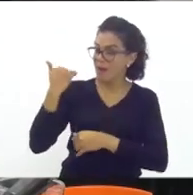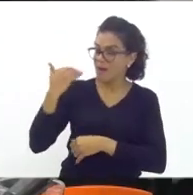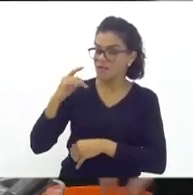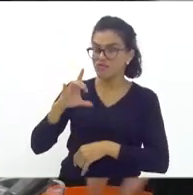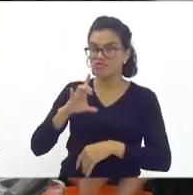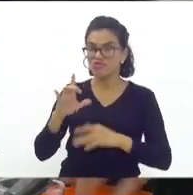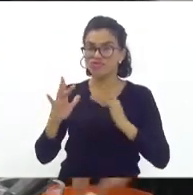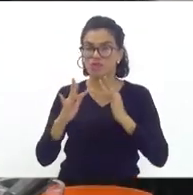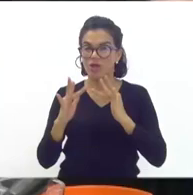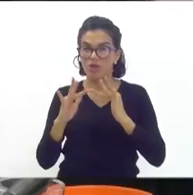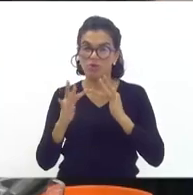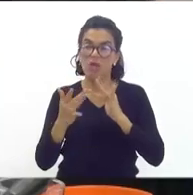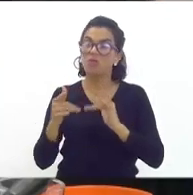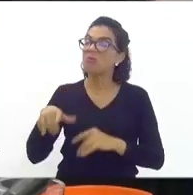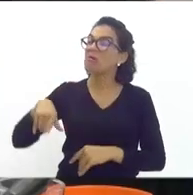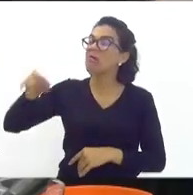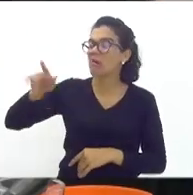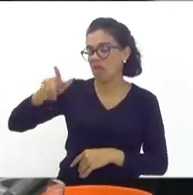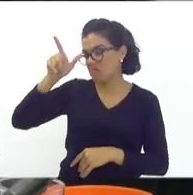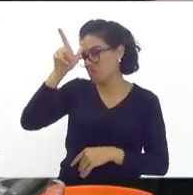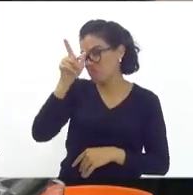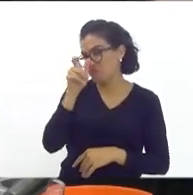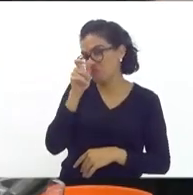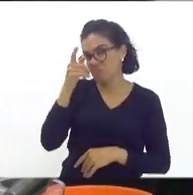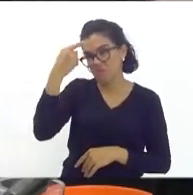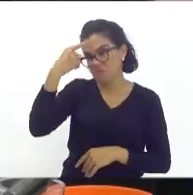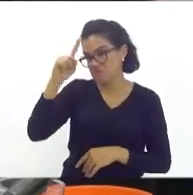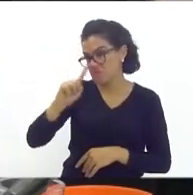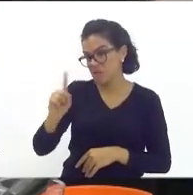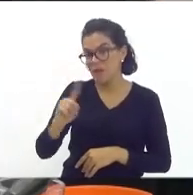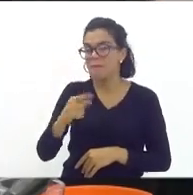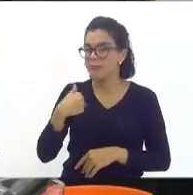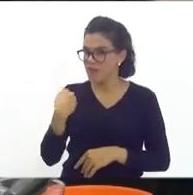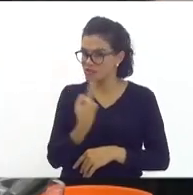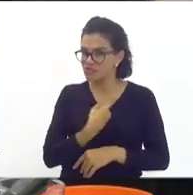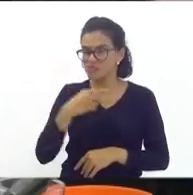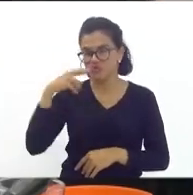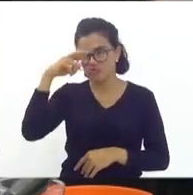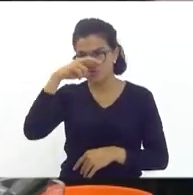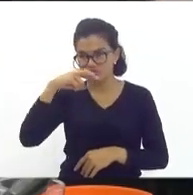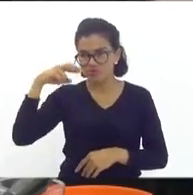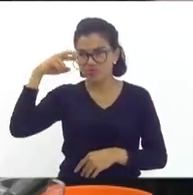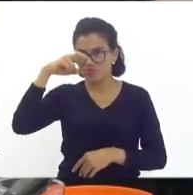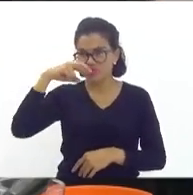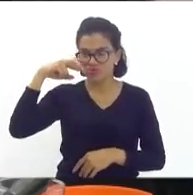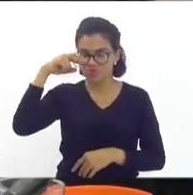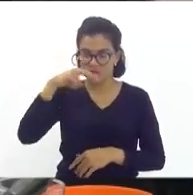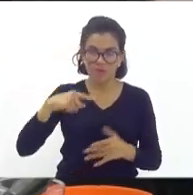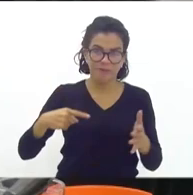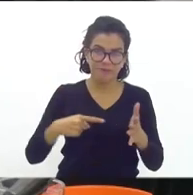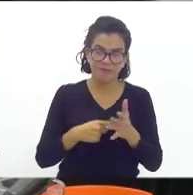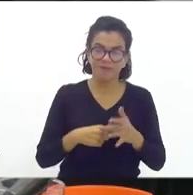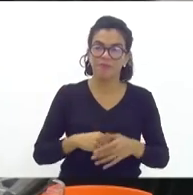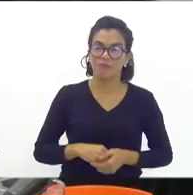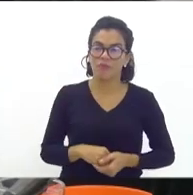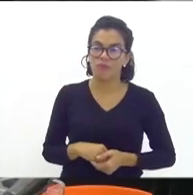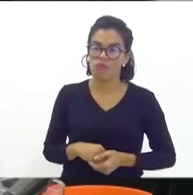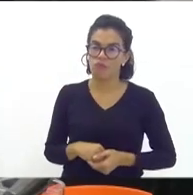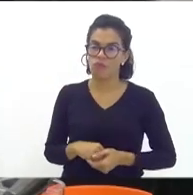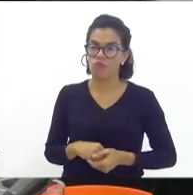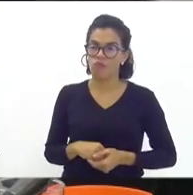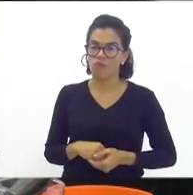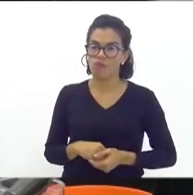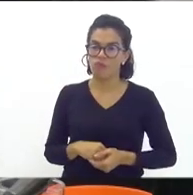não sei com quem a gente não pode aqui afirmar mas a gente está investigando é por ano essa denúncia que